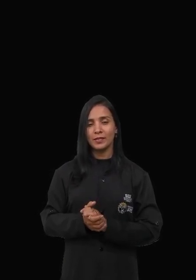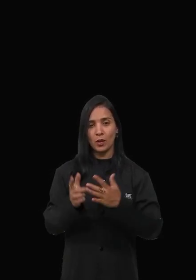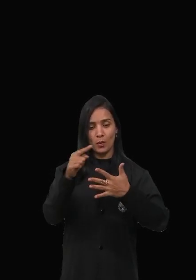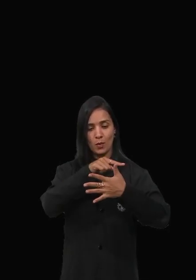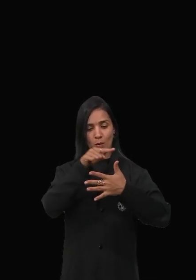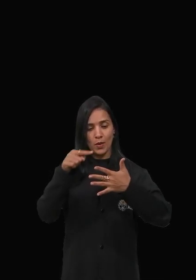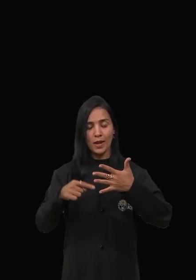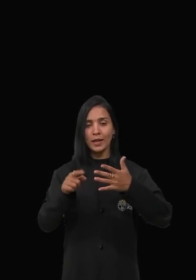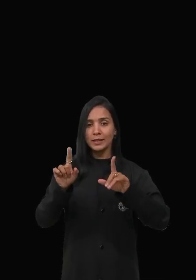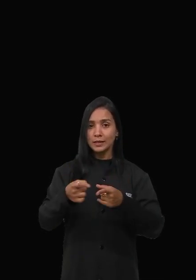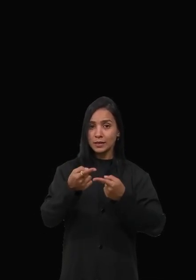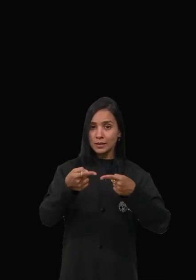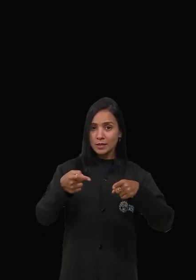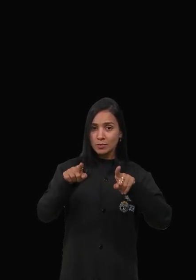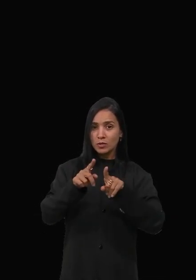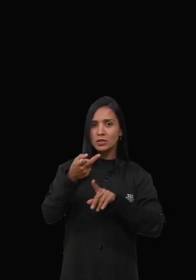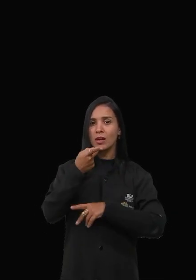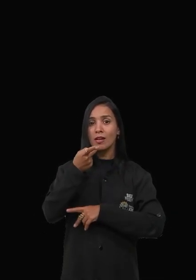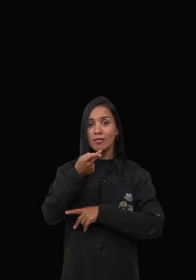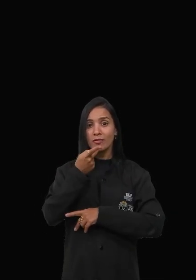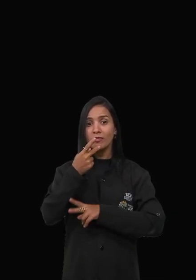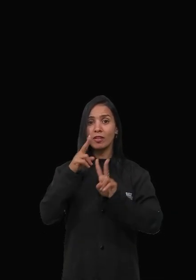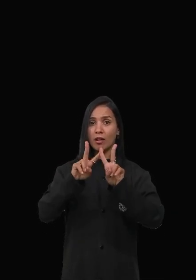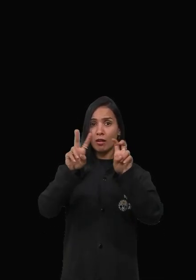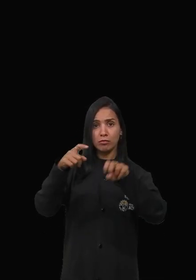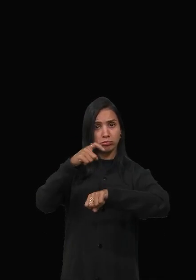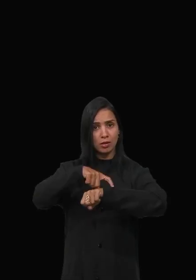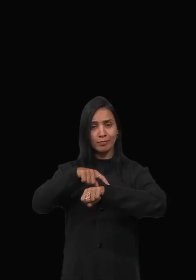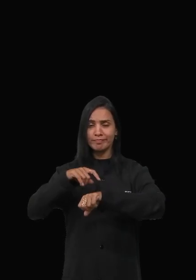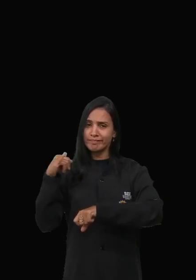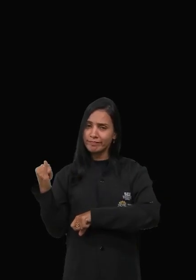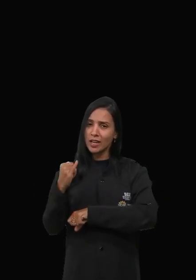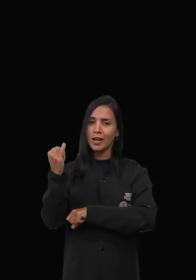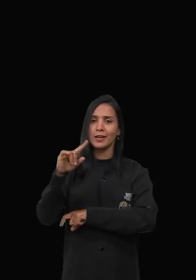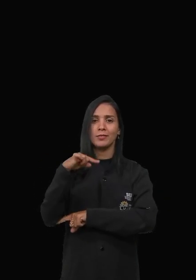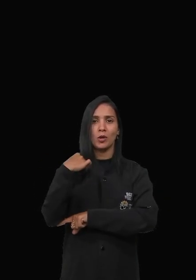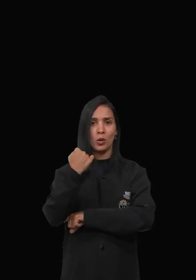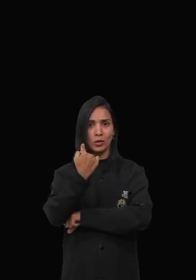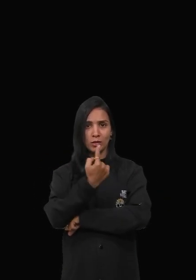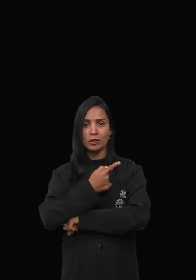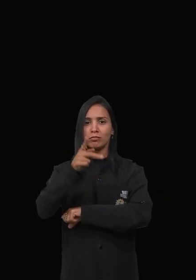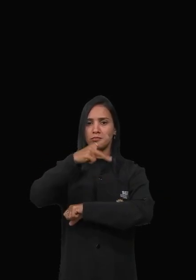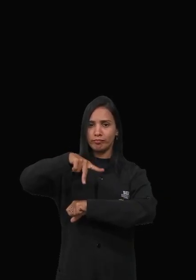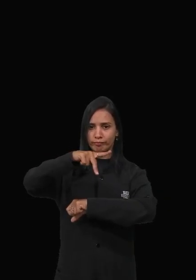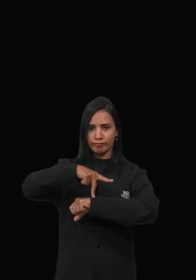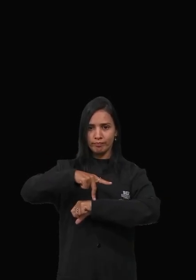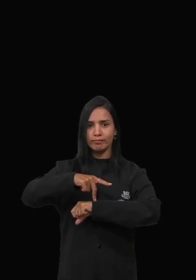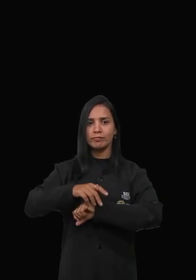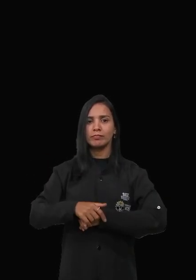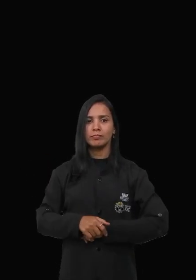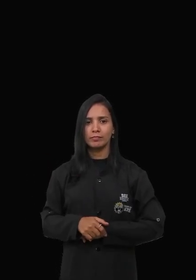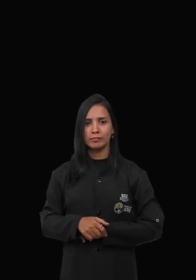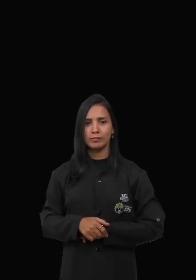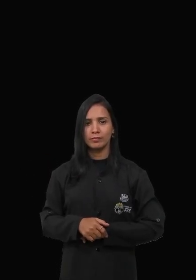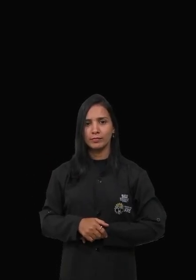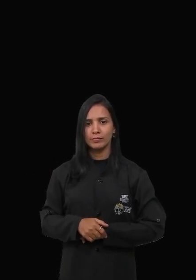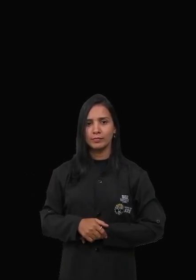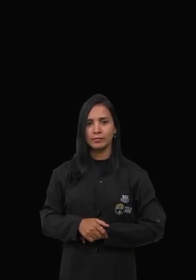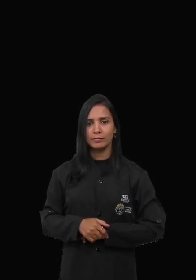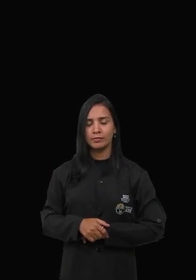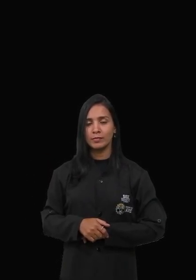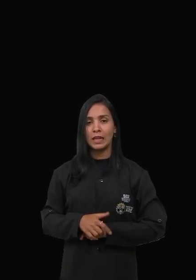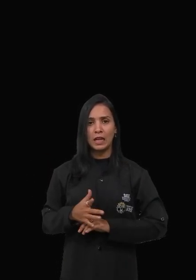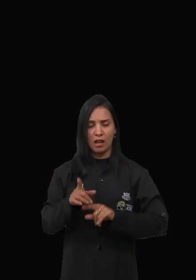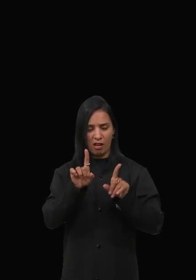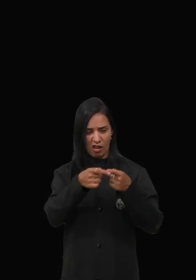E essas canções, elas dizem muito sobre momentos importantes vividos em nosso país. Então, as músicas, elas não